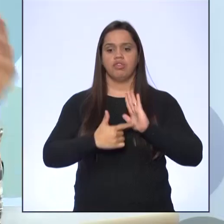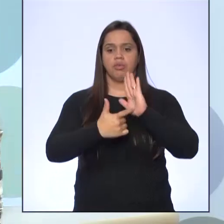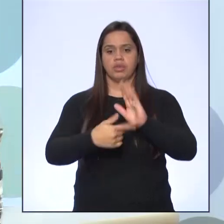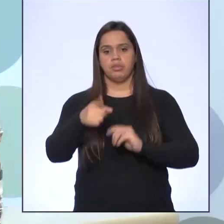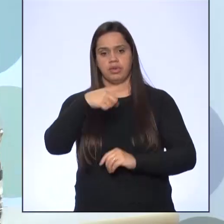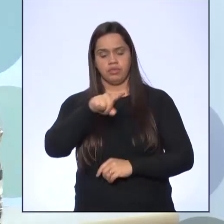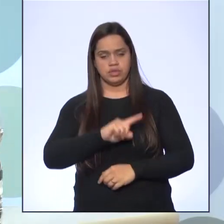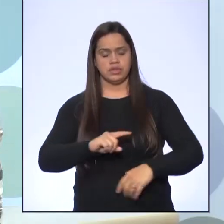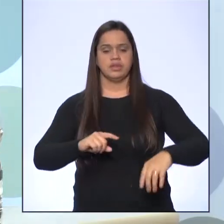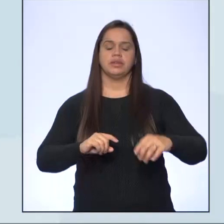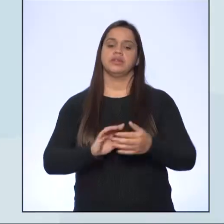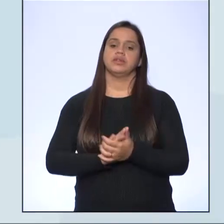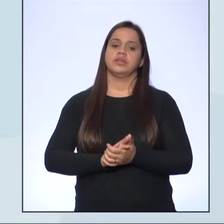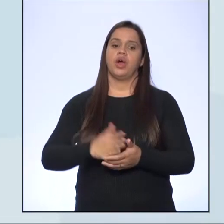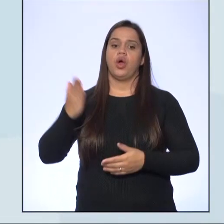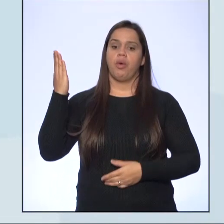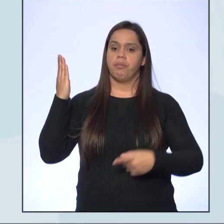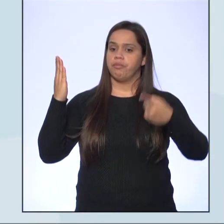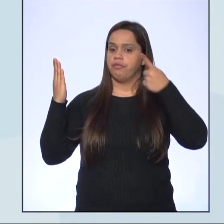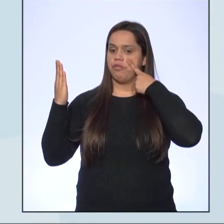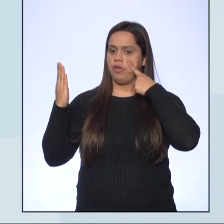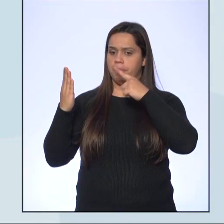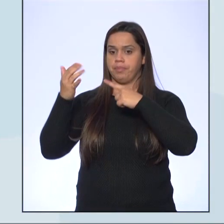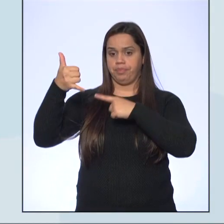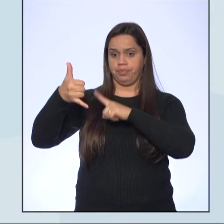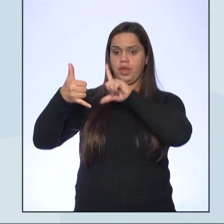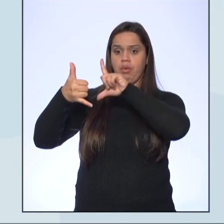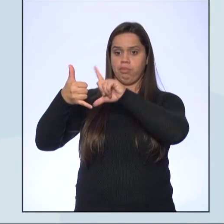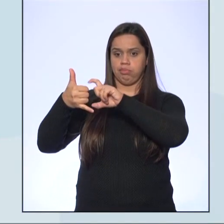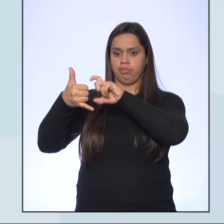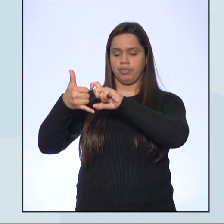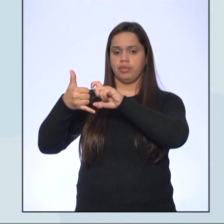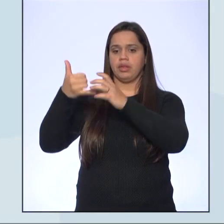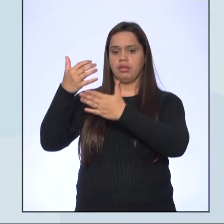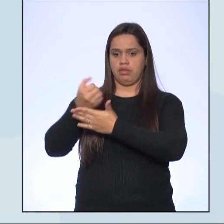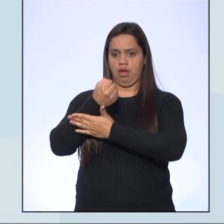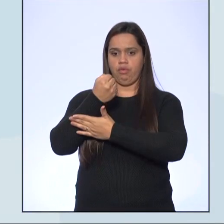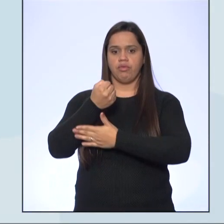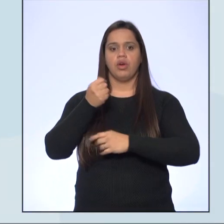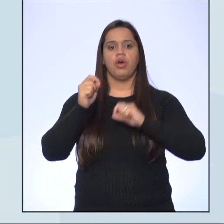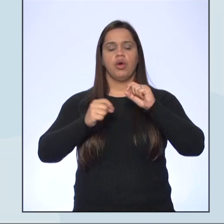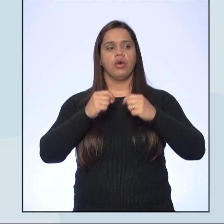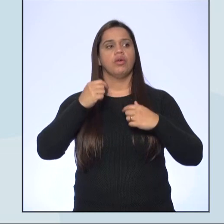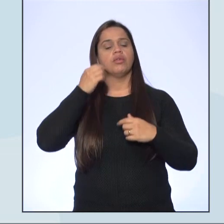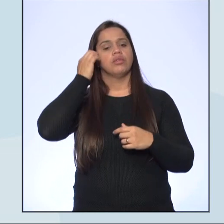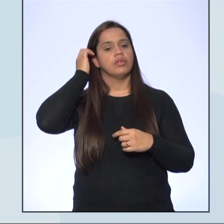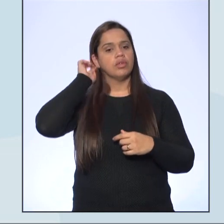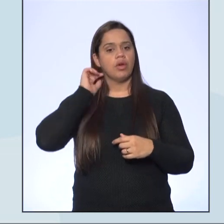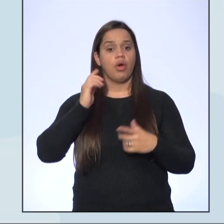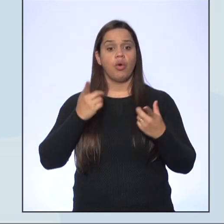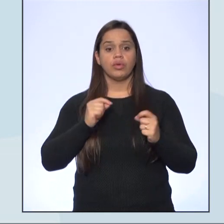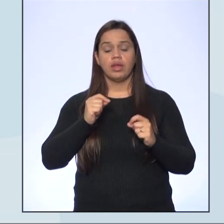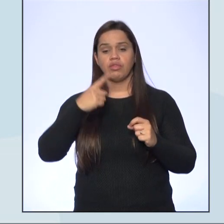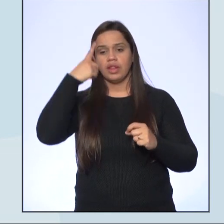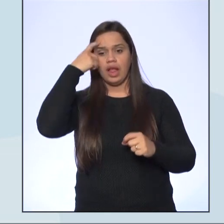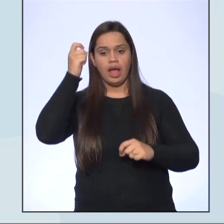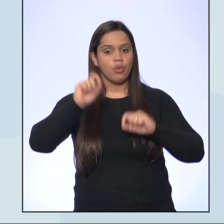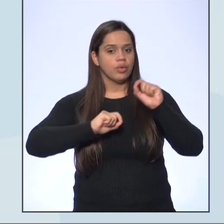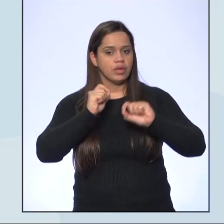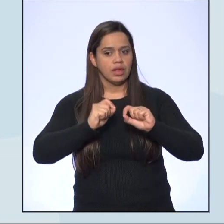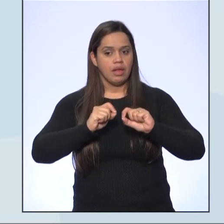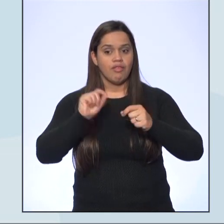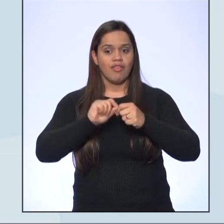fim da aula. Bota na tela para mim, gente. Então, a Dá ideia é que um. vocês elaborem um anúncio